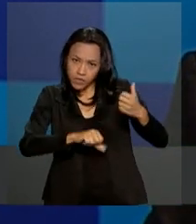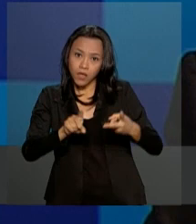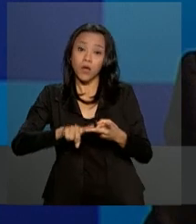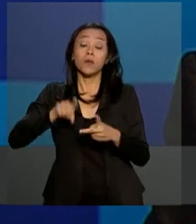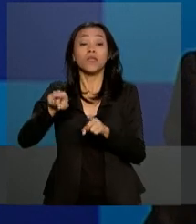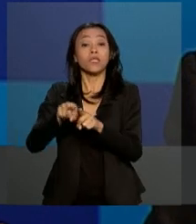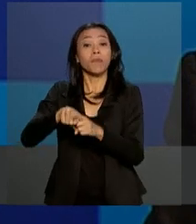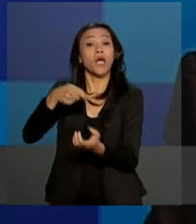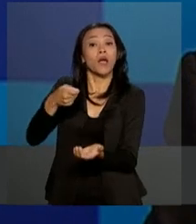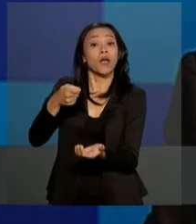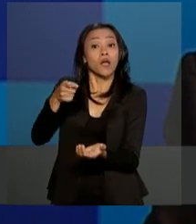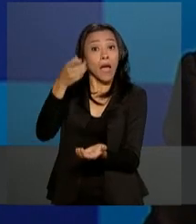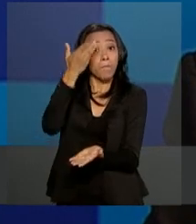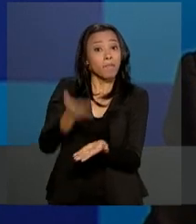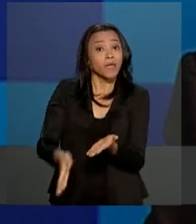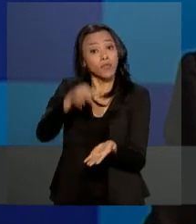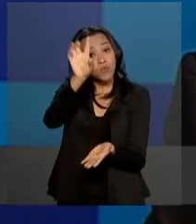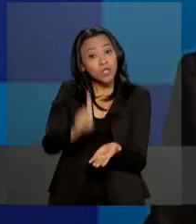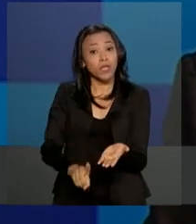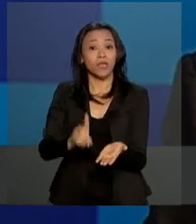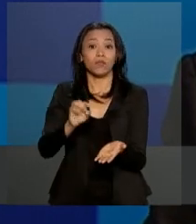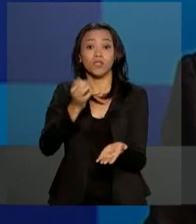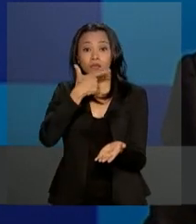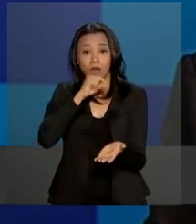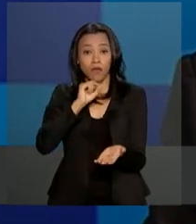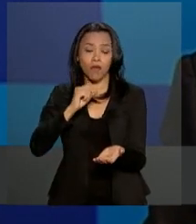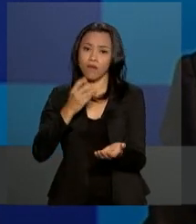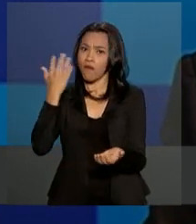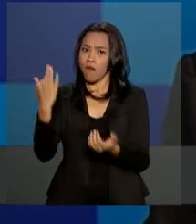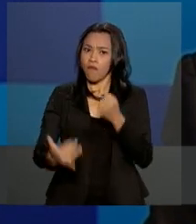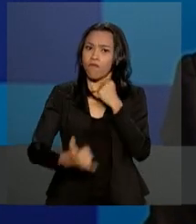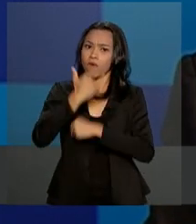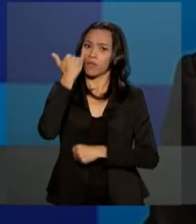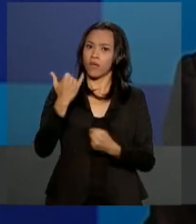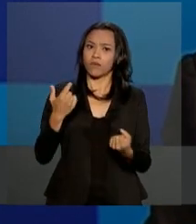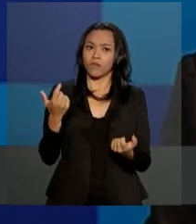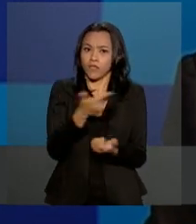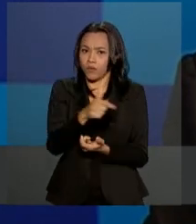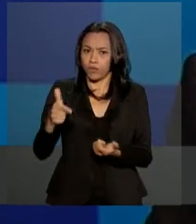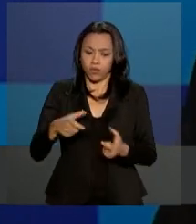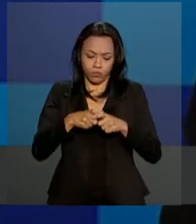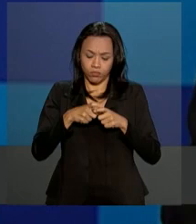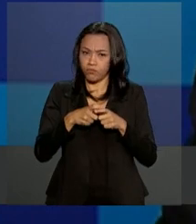é a pena desse direito daqueles que faltava sem um documento comprobatório